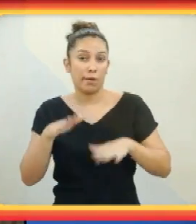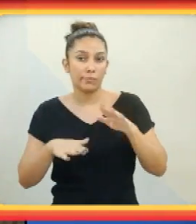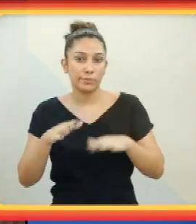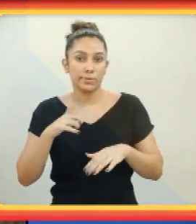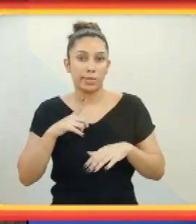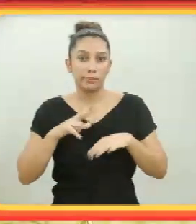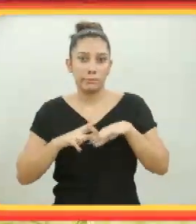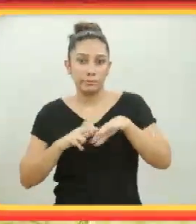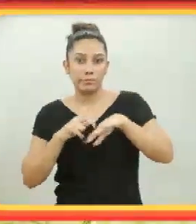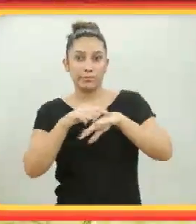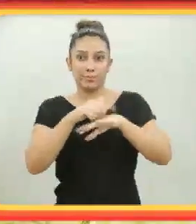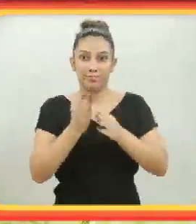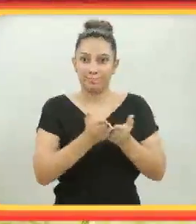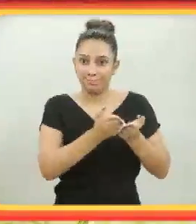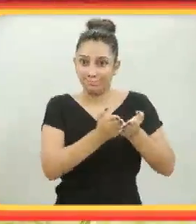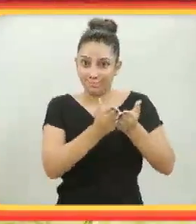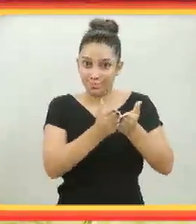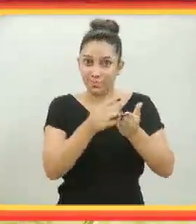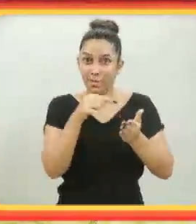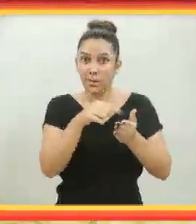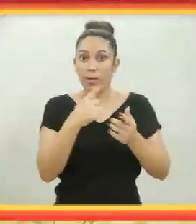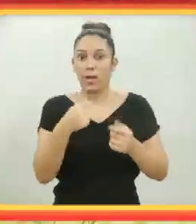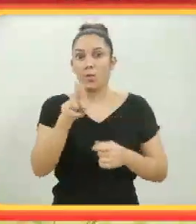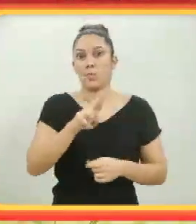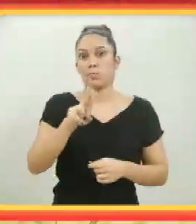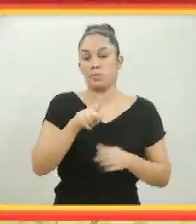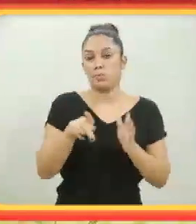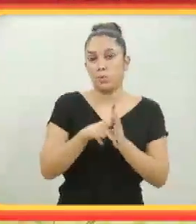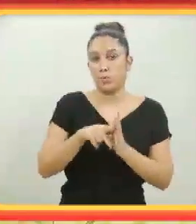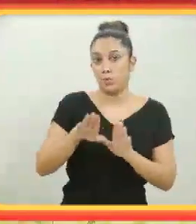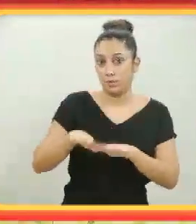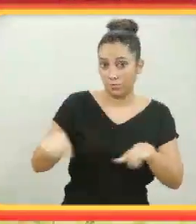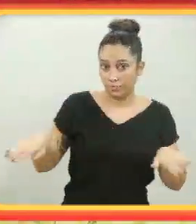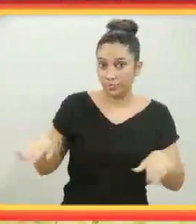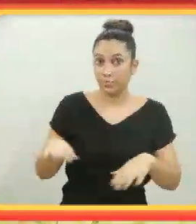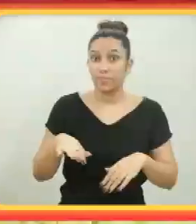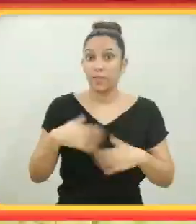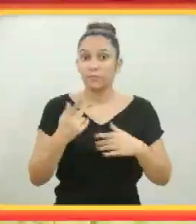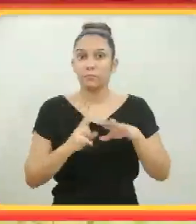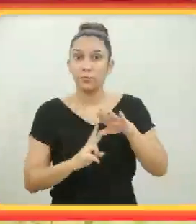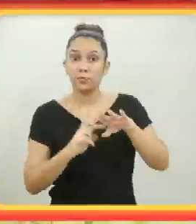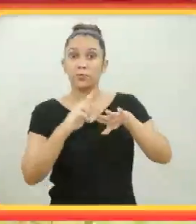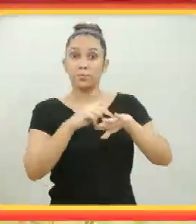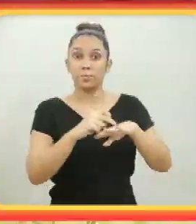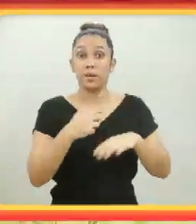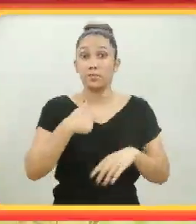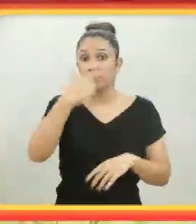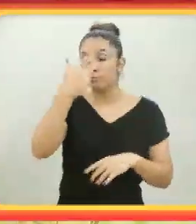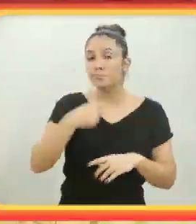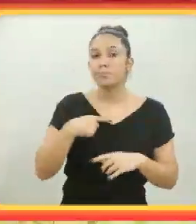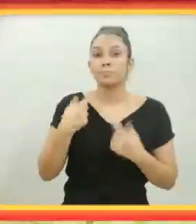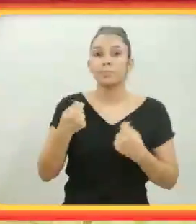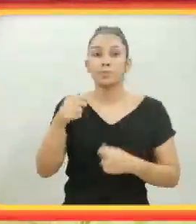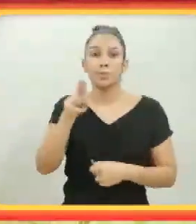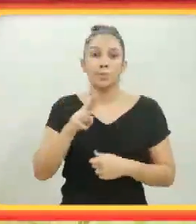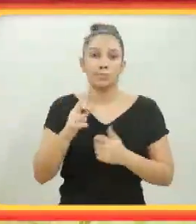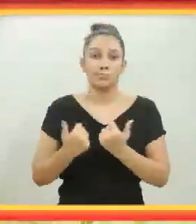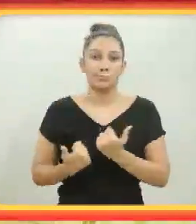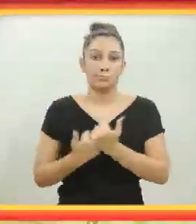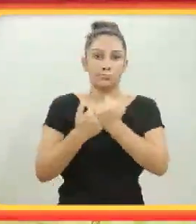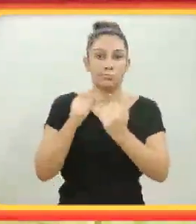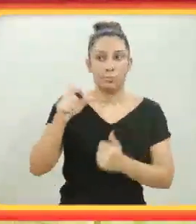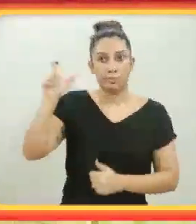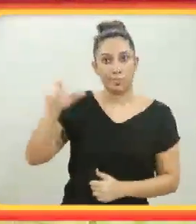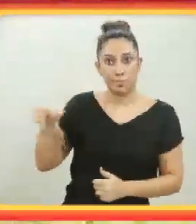passeio, a professora tinha que me dar o suporte, porque atravessar, às vezes subir